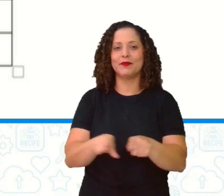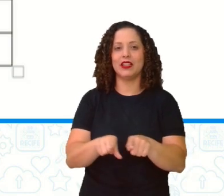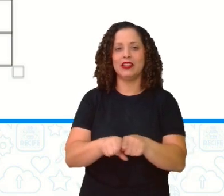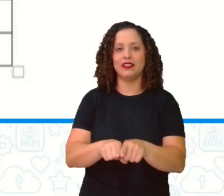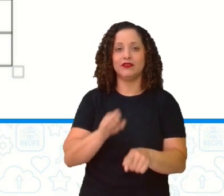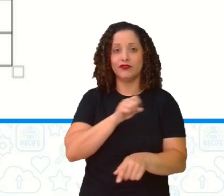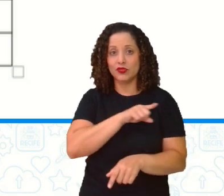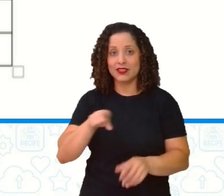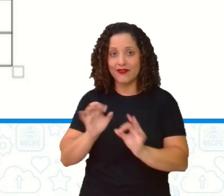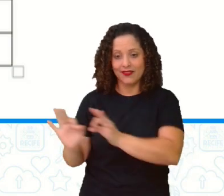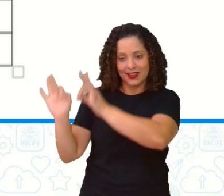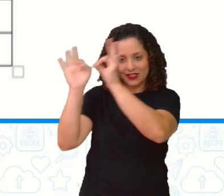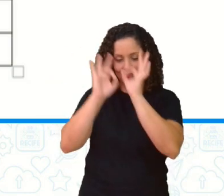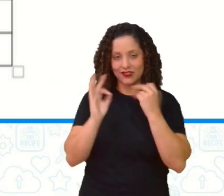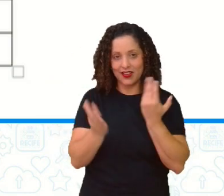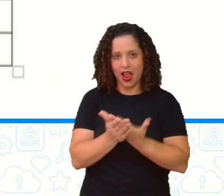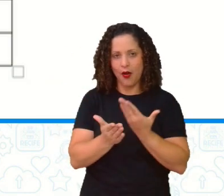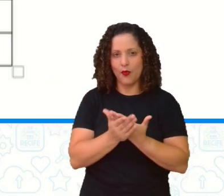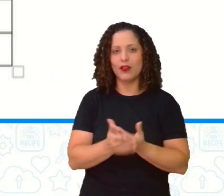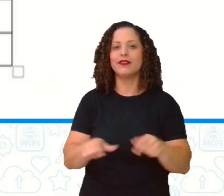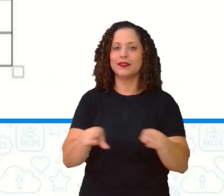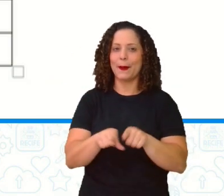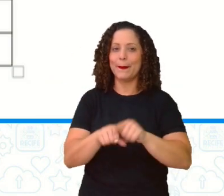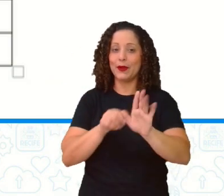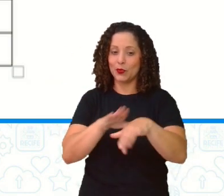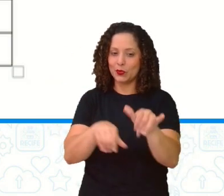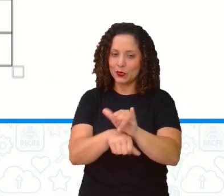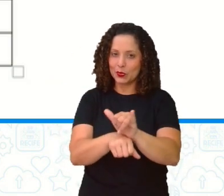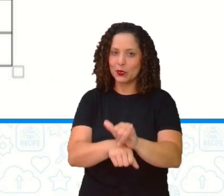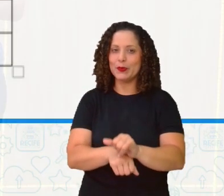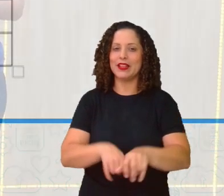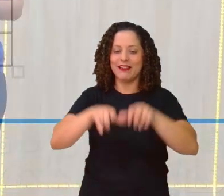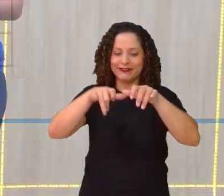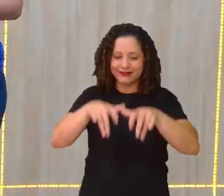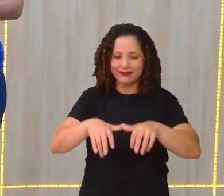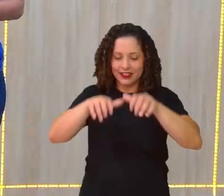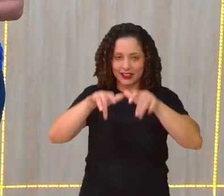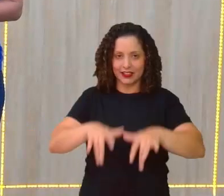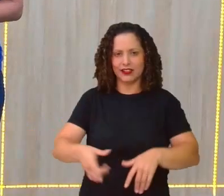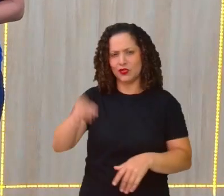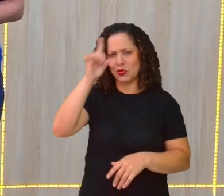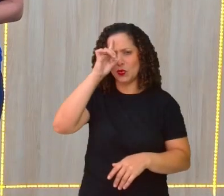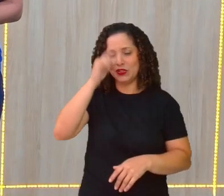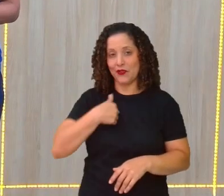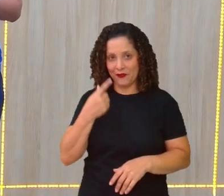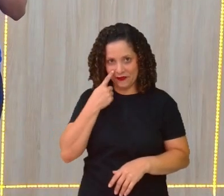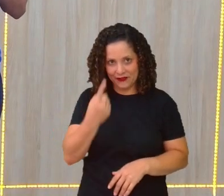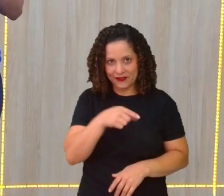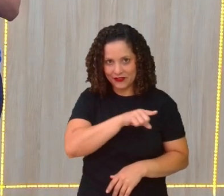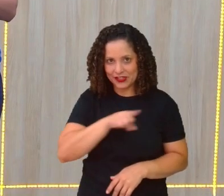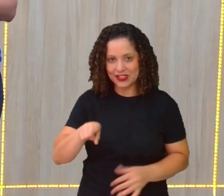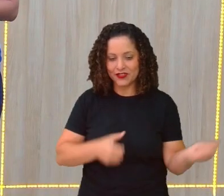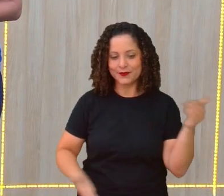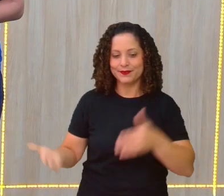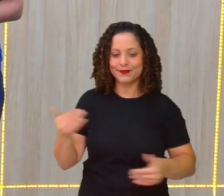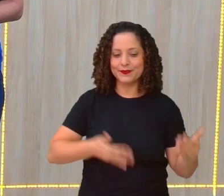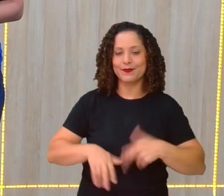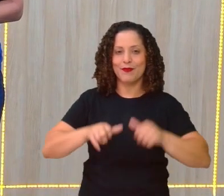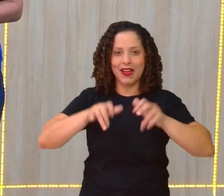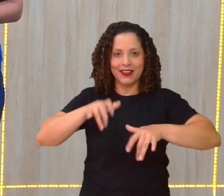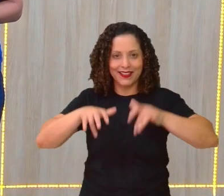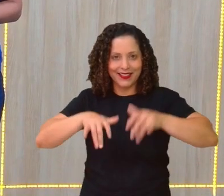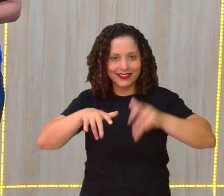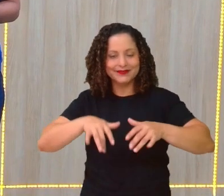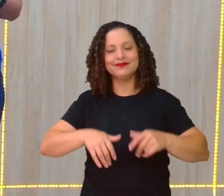assistir essa aula depois também vai respondendo lá no YouTube, tá? Que todos os dias eu acompanho a participação de vocês também pelo